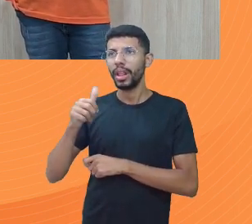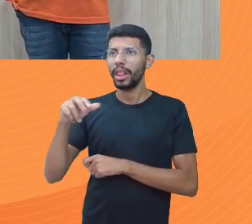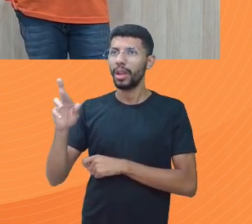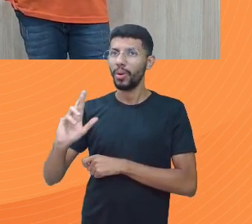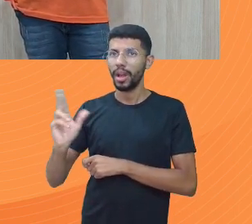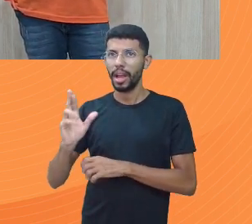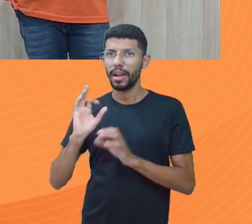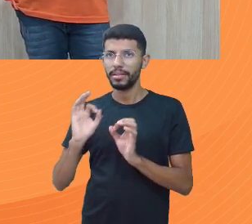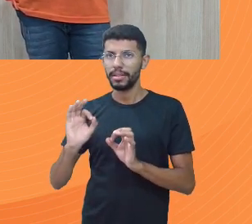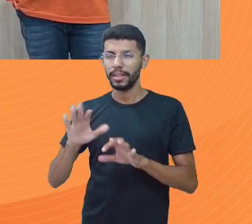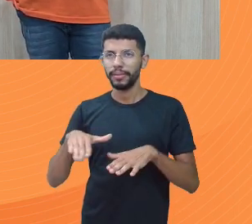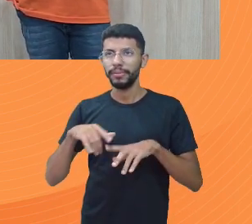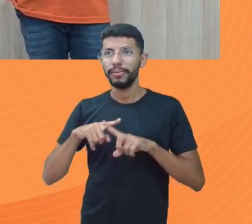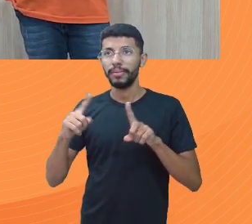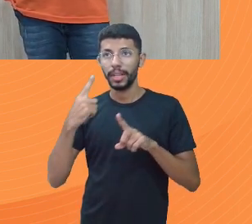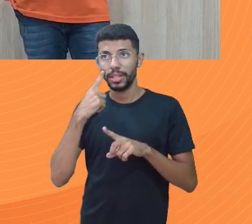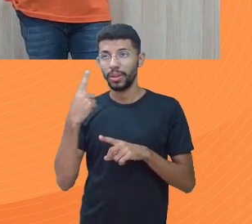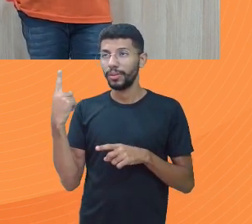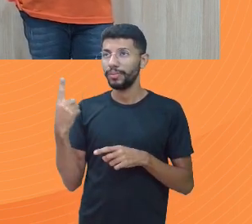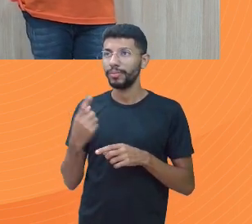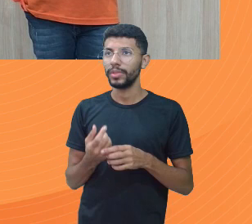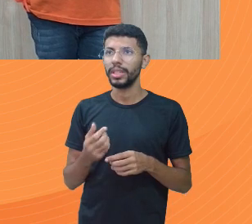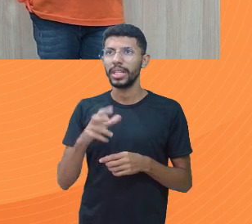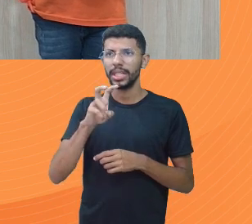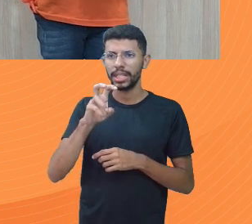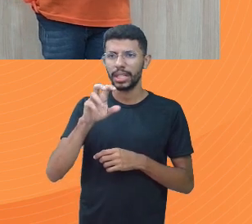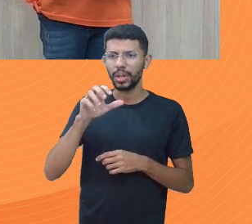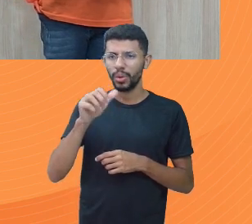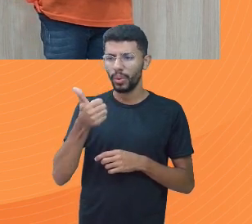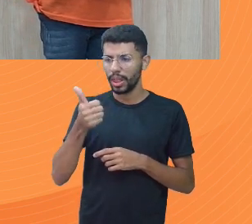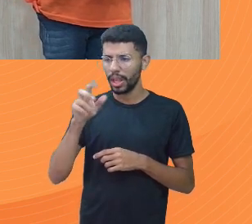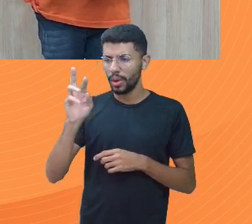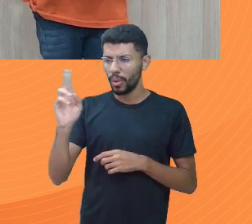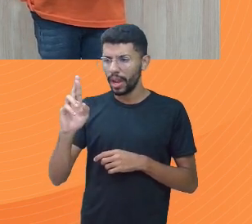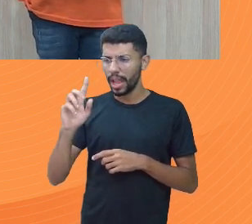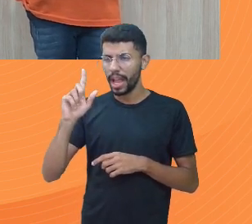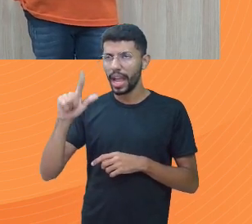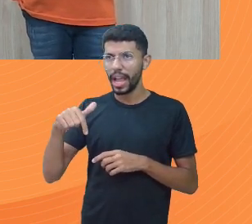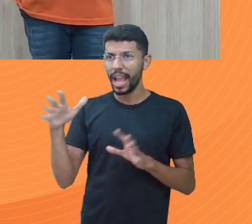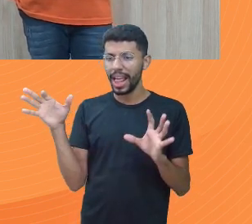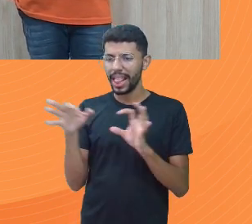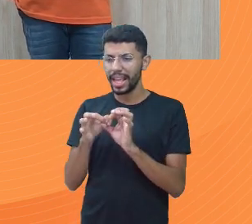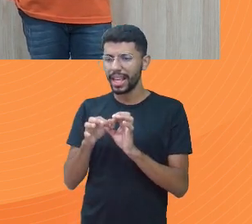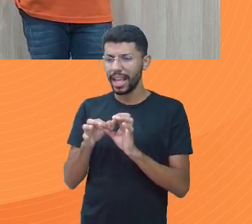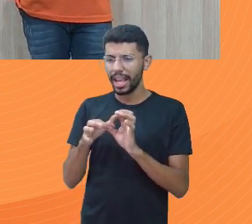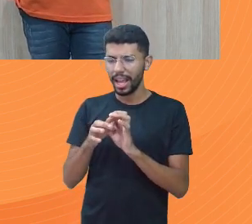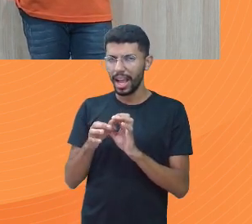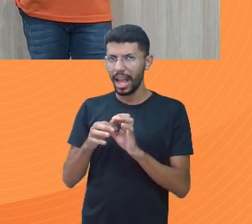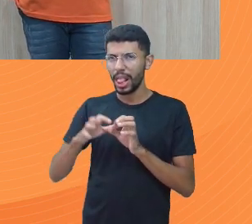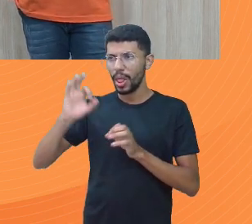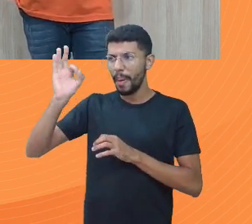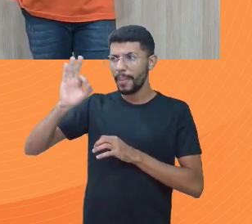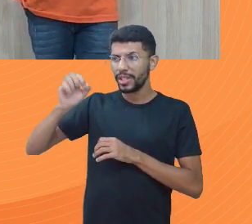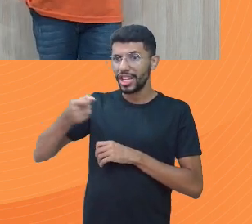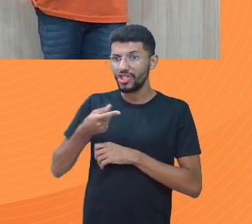tá? Então a gente quer saber, R$ 51 é que porcentagem